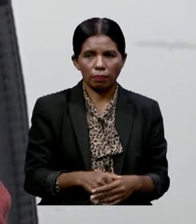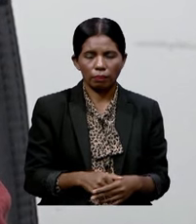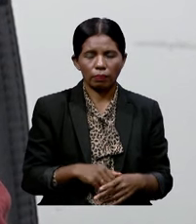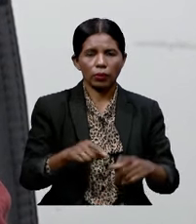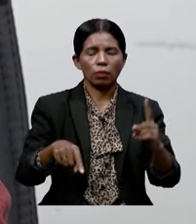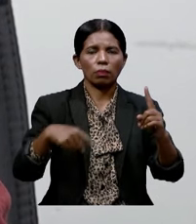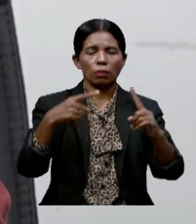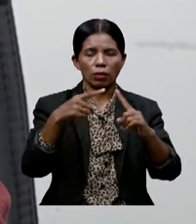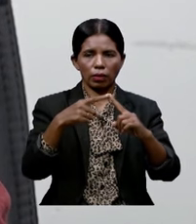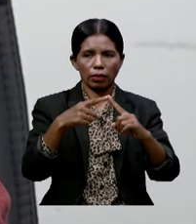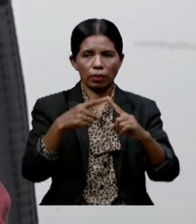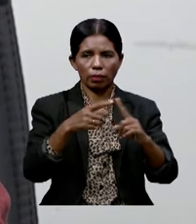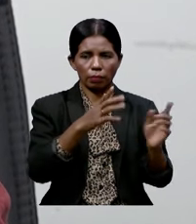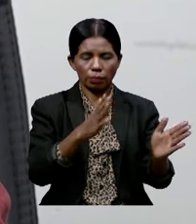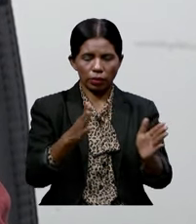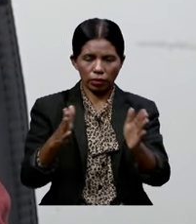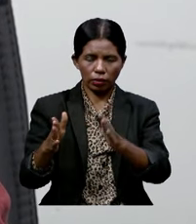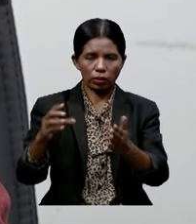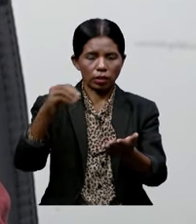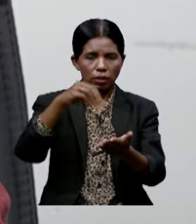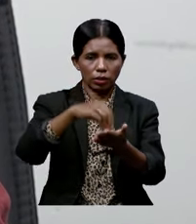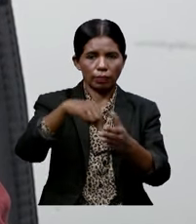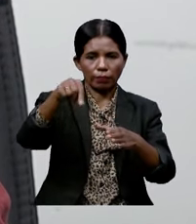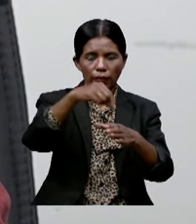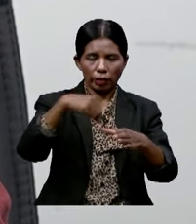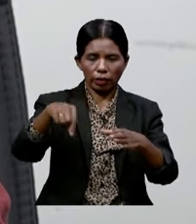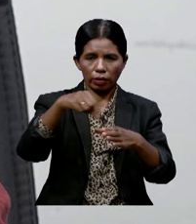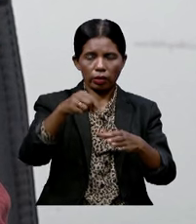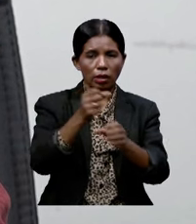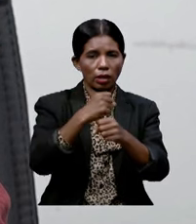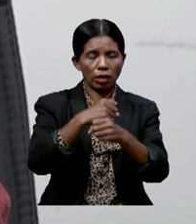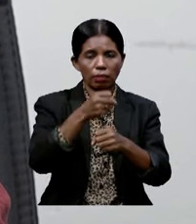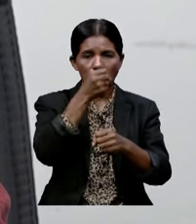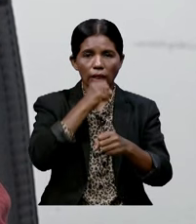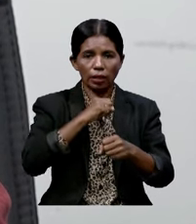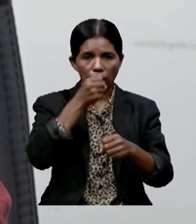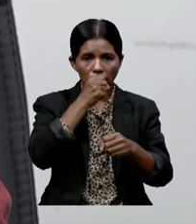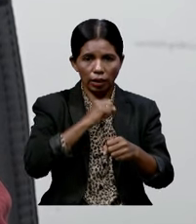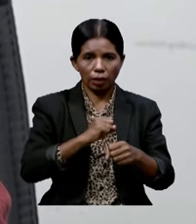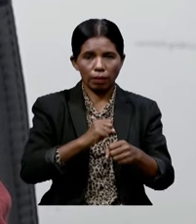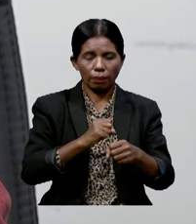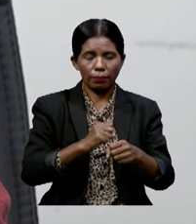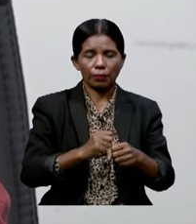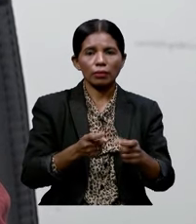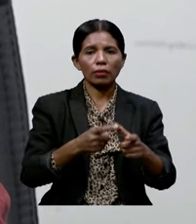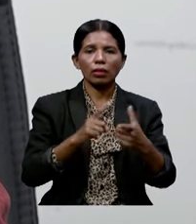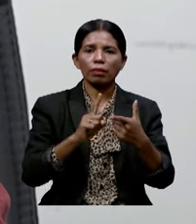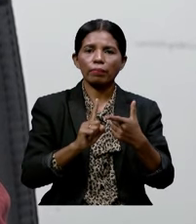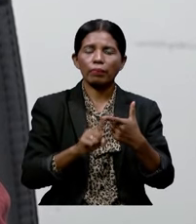Wanhira processo kahur adonan ne lao ona maka